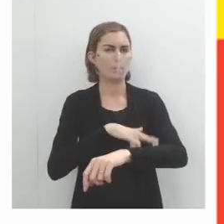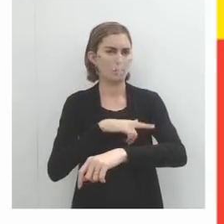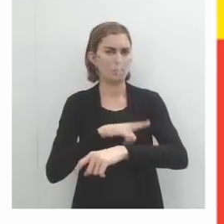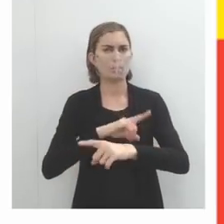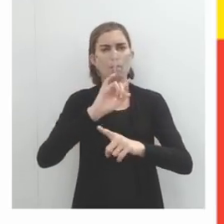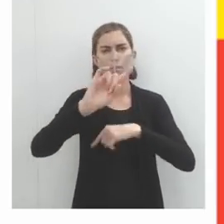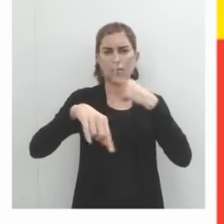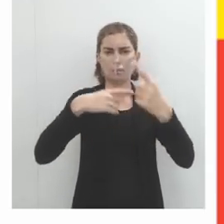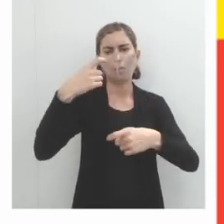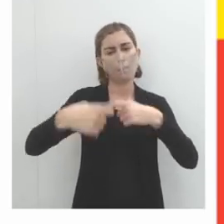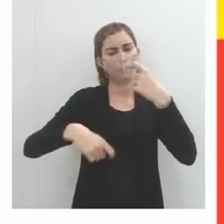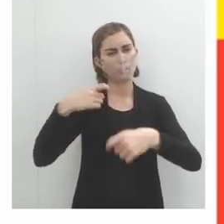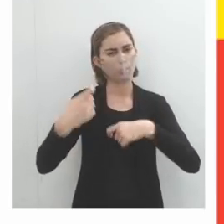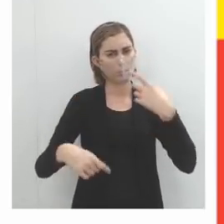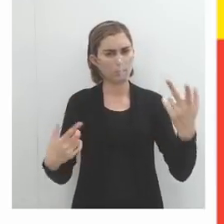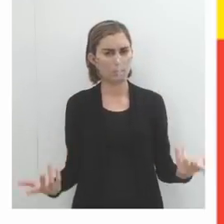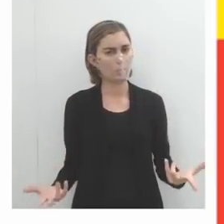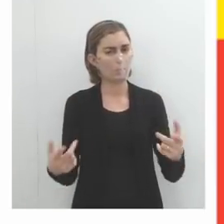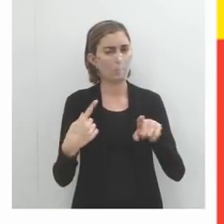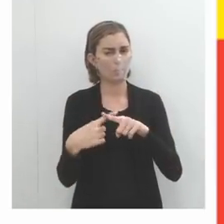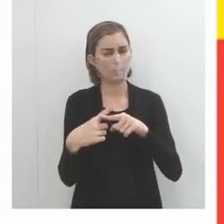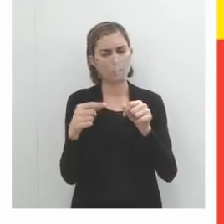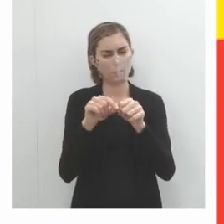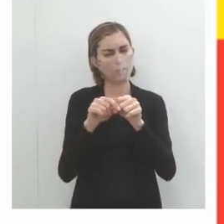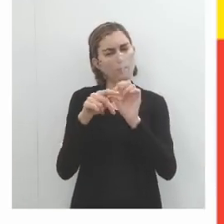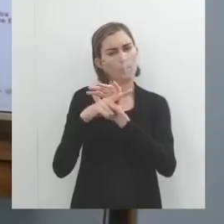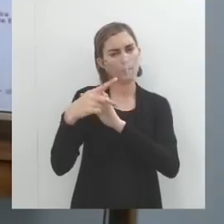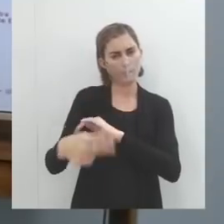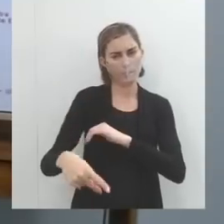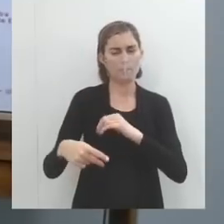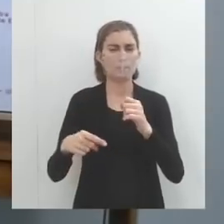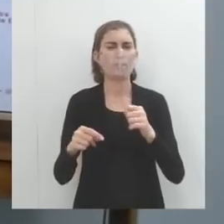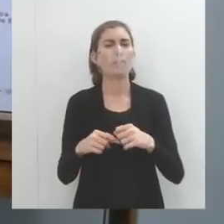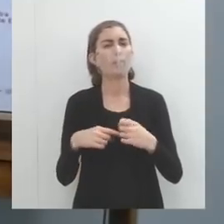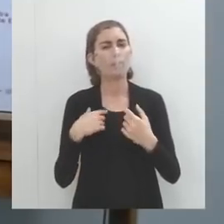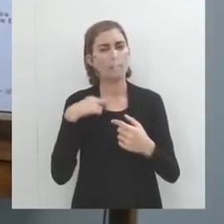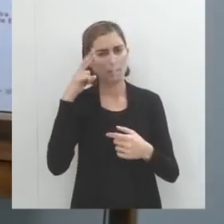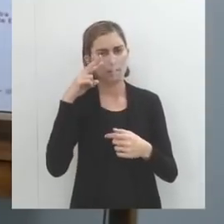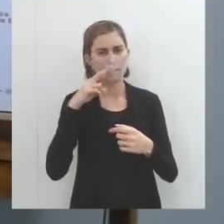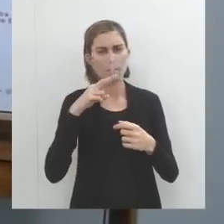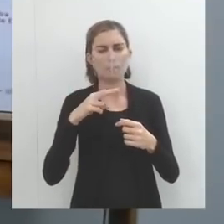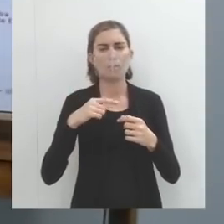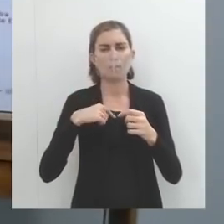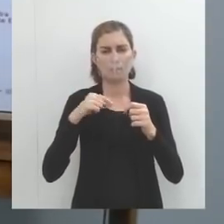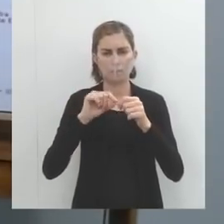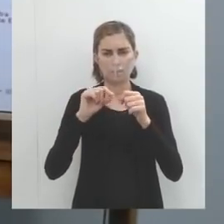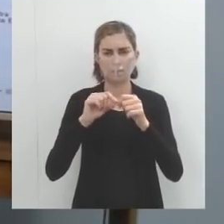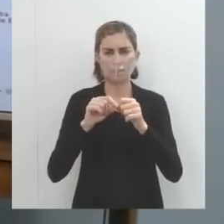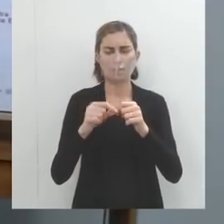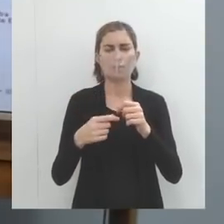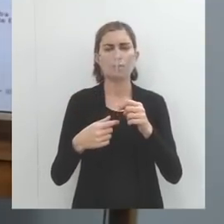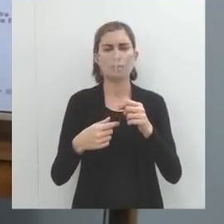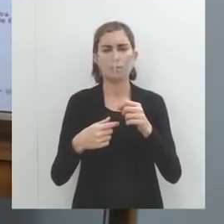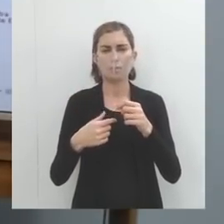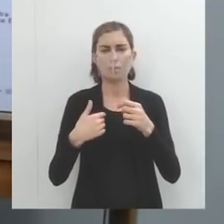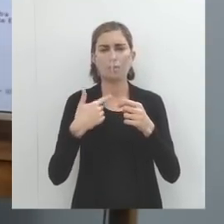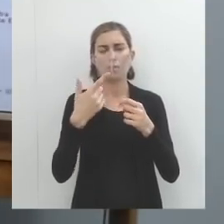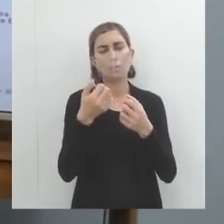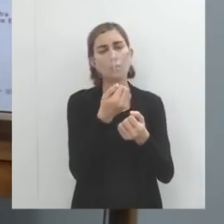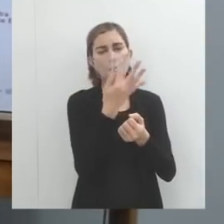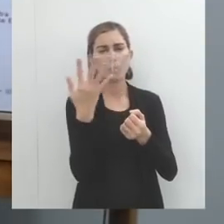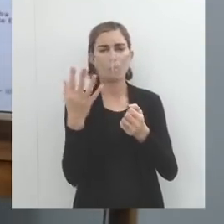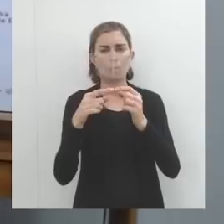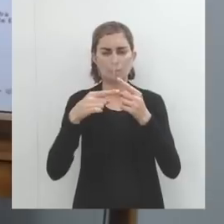excretor, e eu tenho a danada da reprodução, porque ele é o órgão copulador. Lembrem que um pênis, ele quando fica erétil, quando